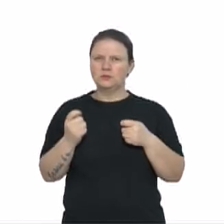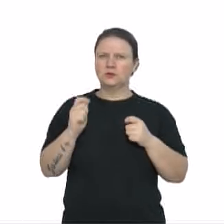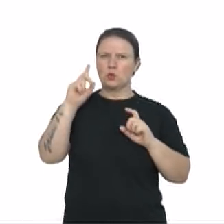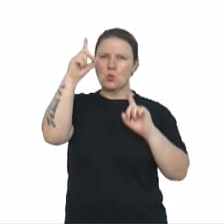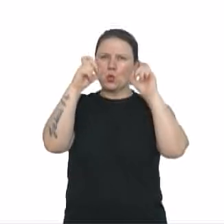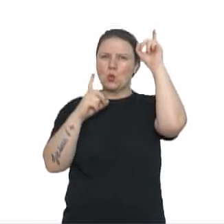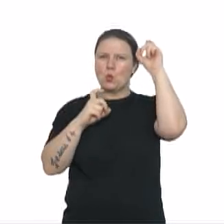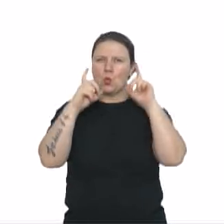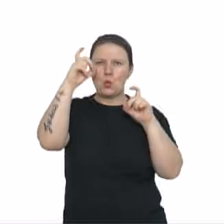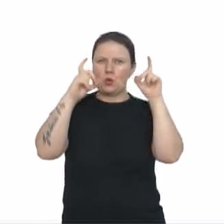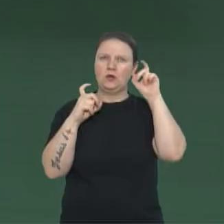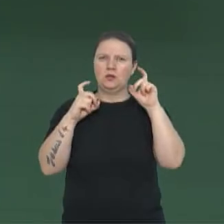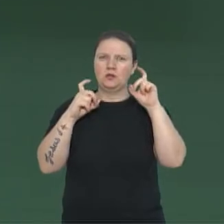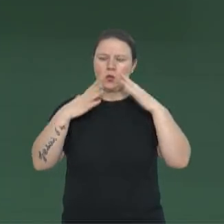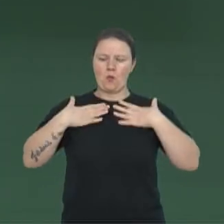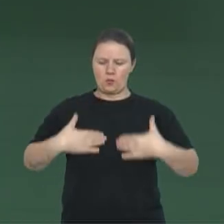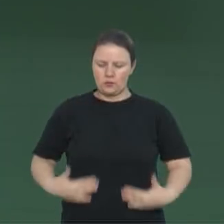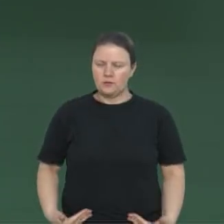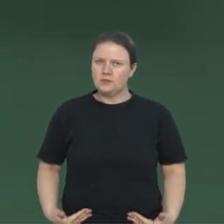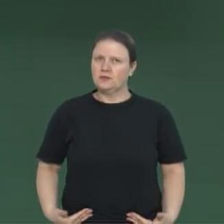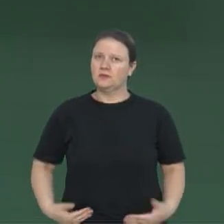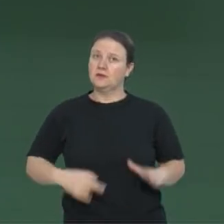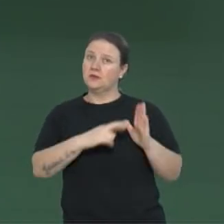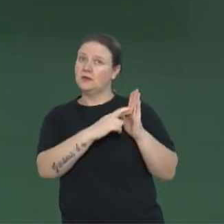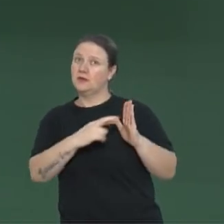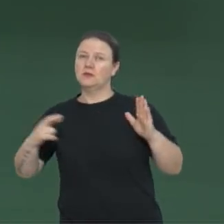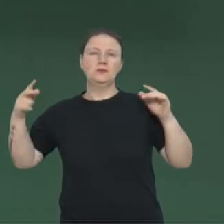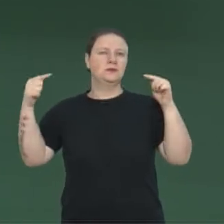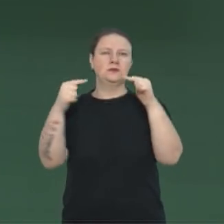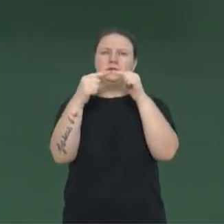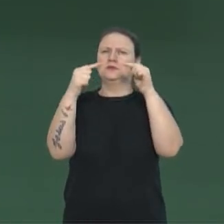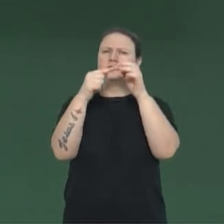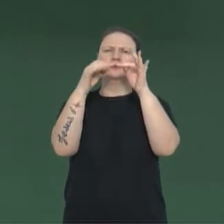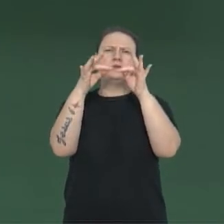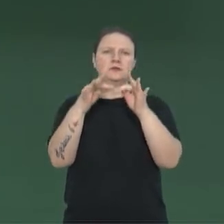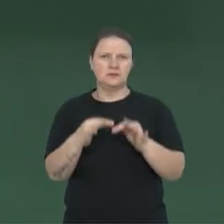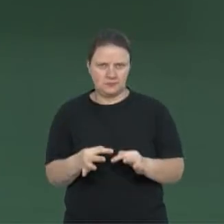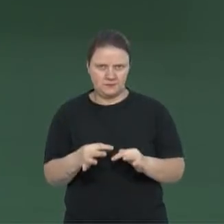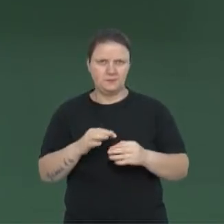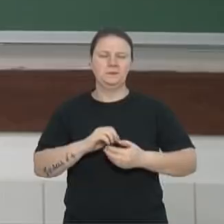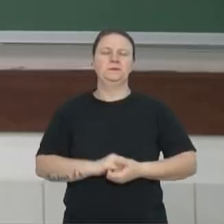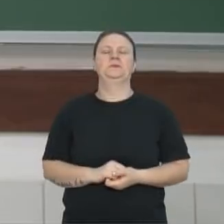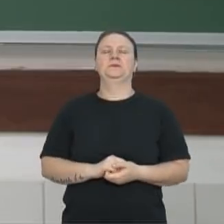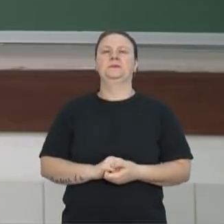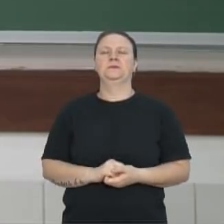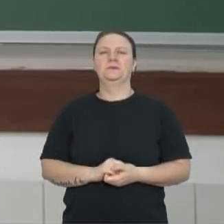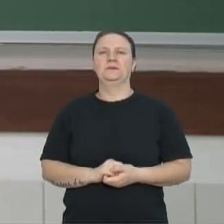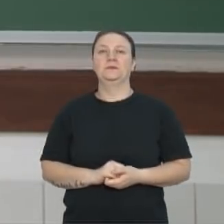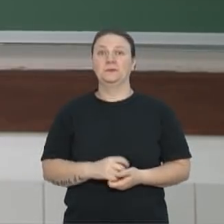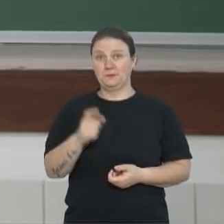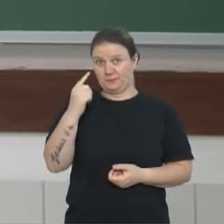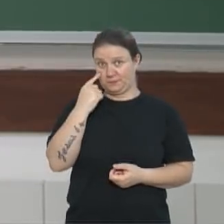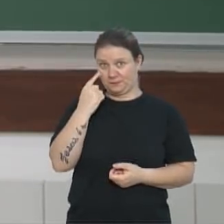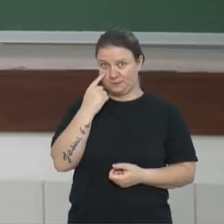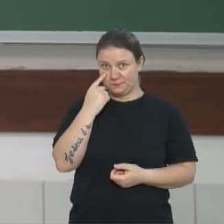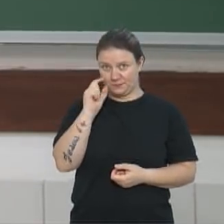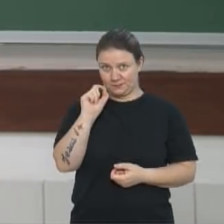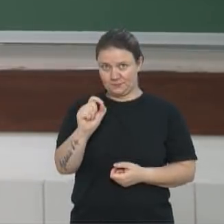e fisionômicos. Essa é a resposta para a pergunta: o que é a mímica? Olha